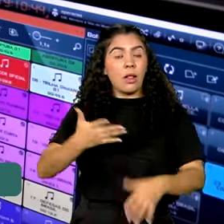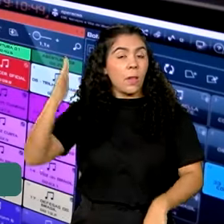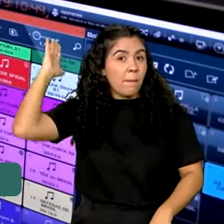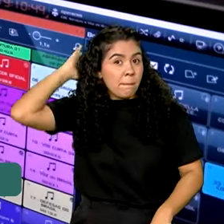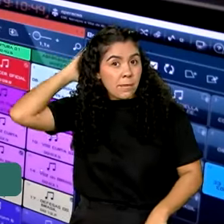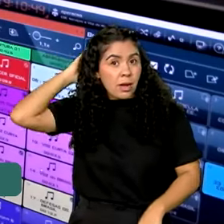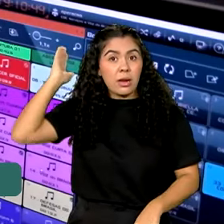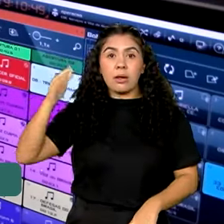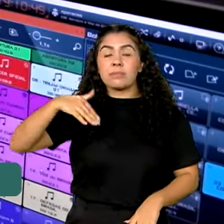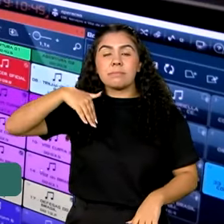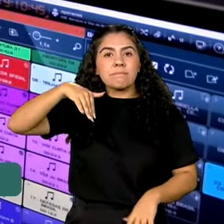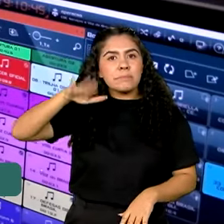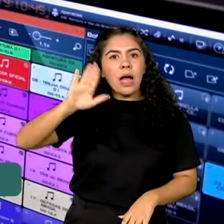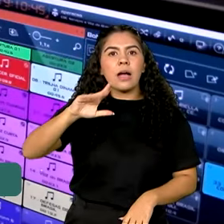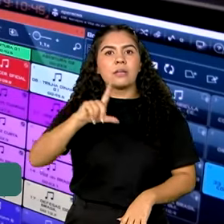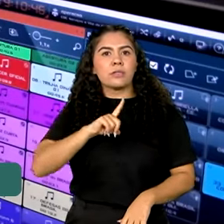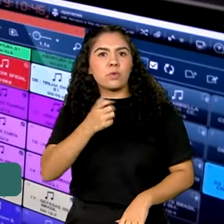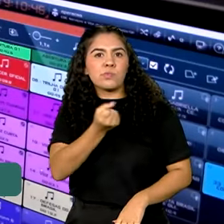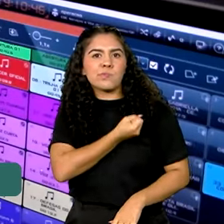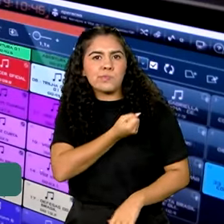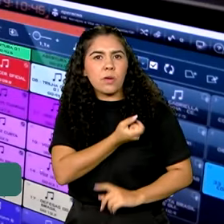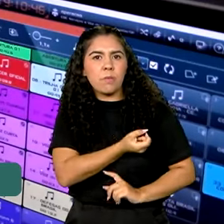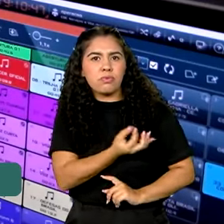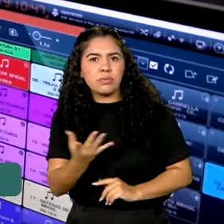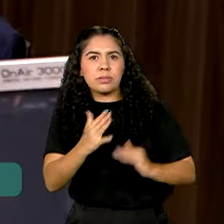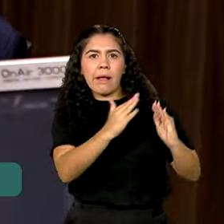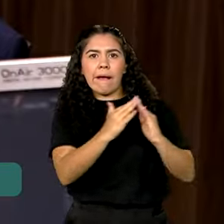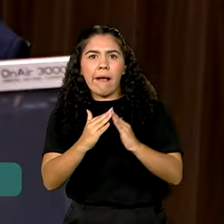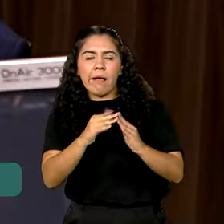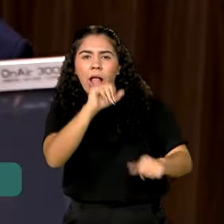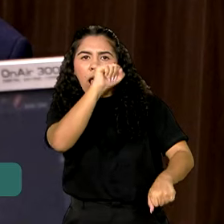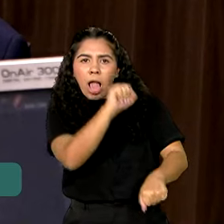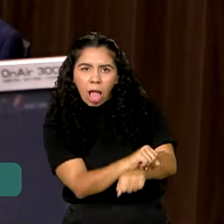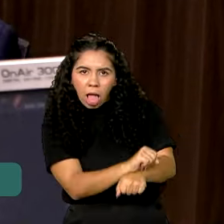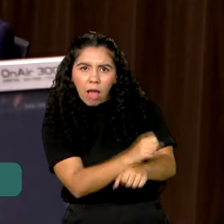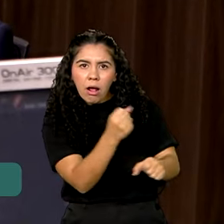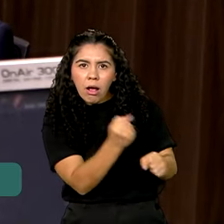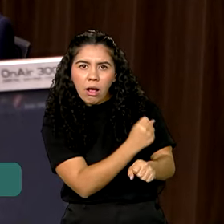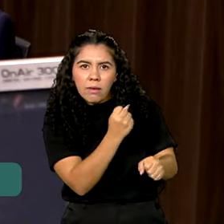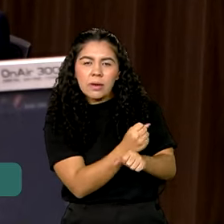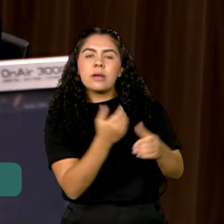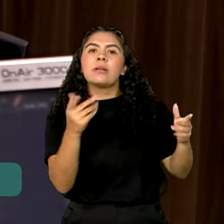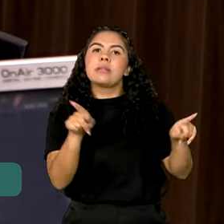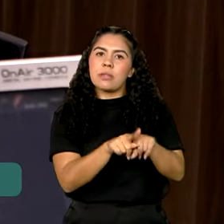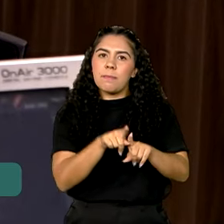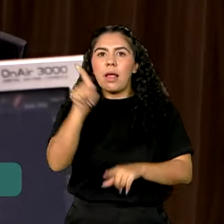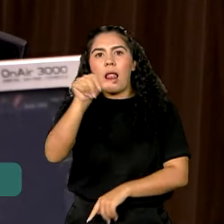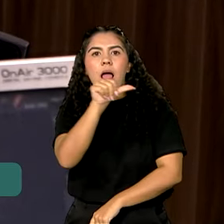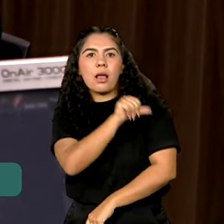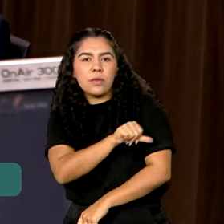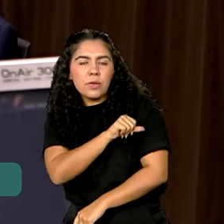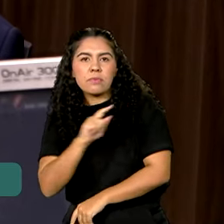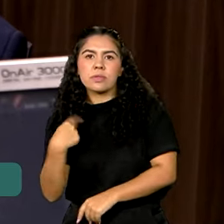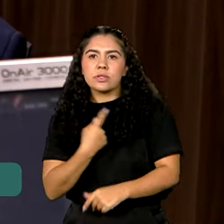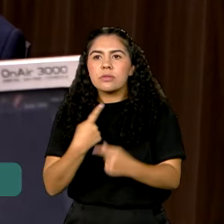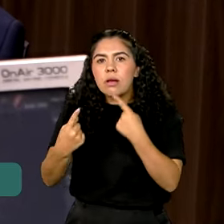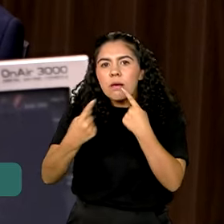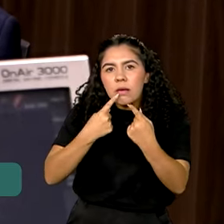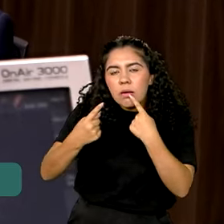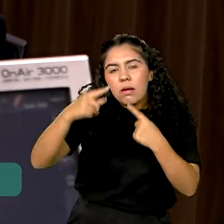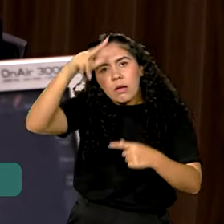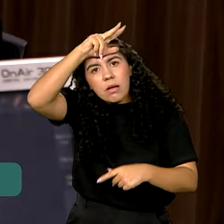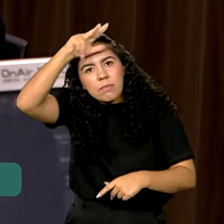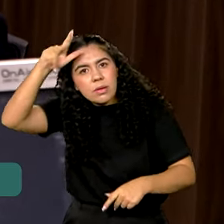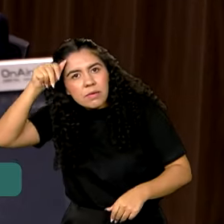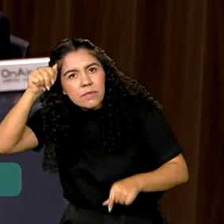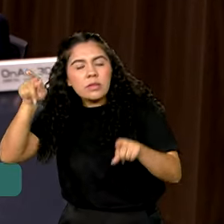maior número de unidades habitacionais Ah paralizadas e agora nós vamos ao Rio de Janeiro conversar com prefeitos conversar com o governo do estado conversar